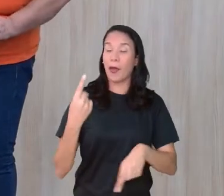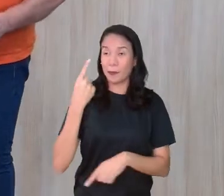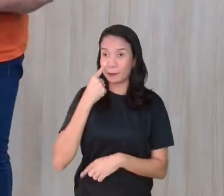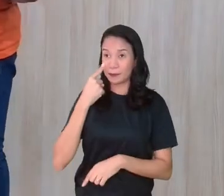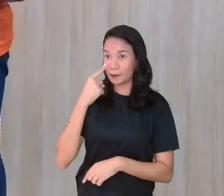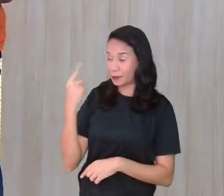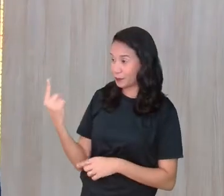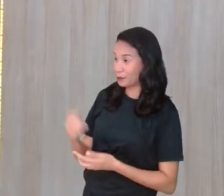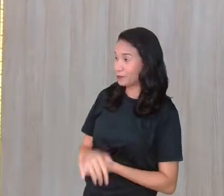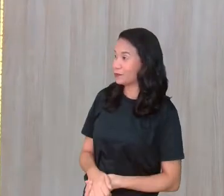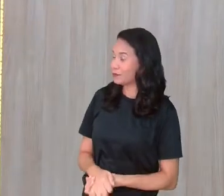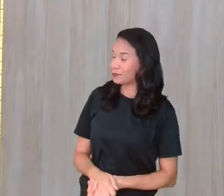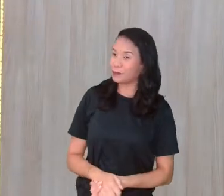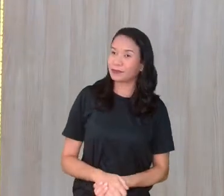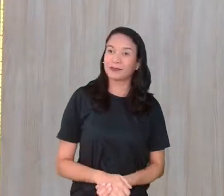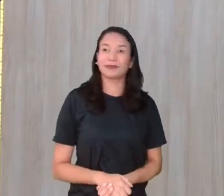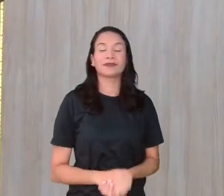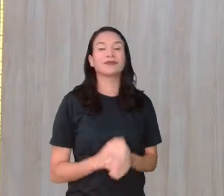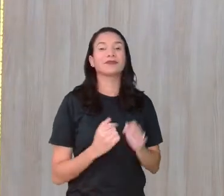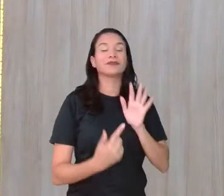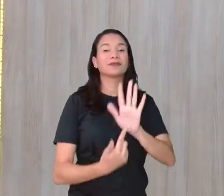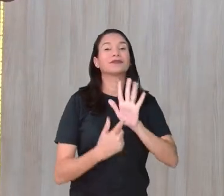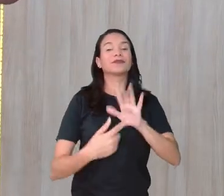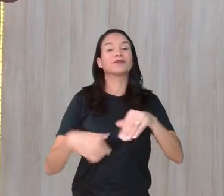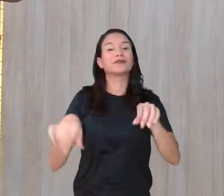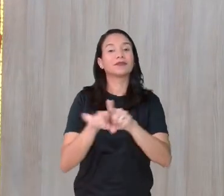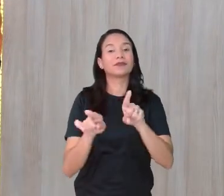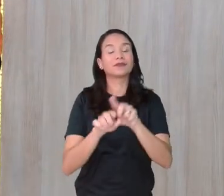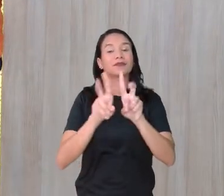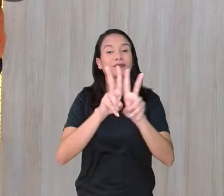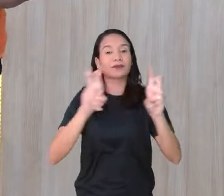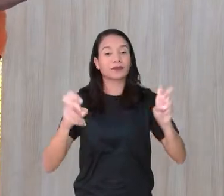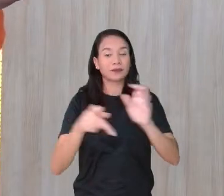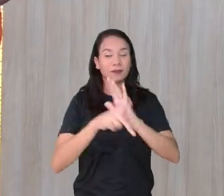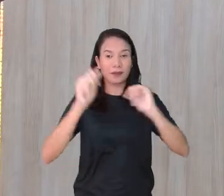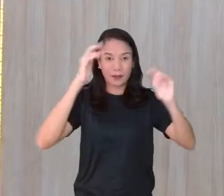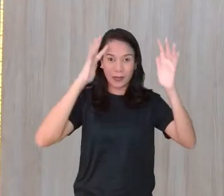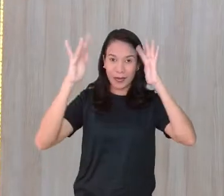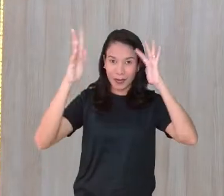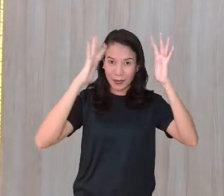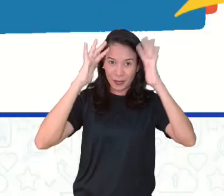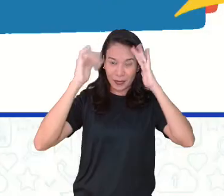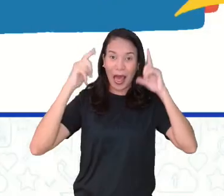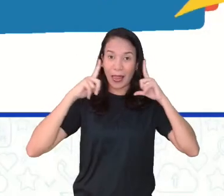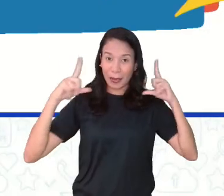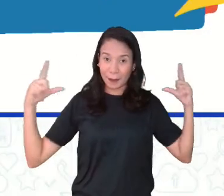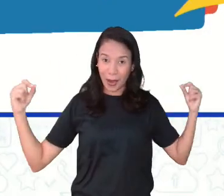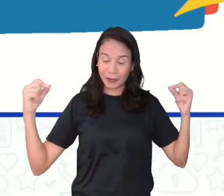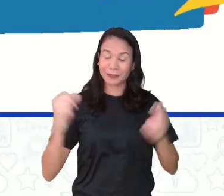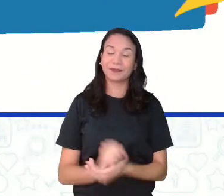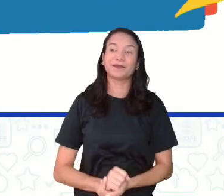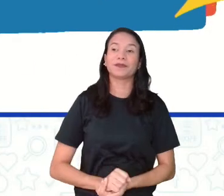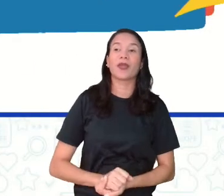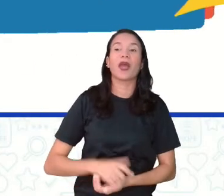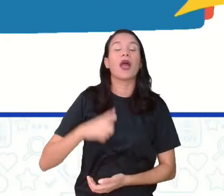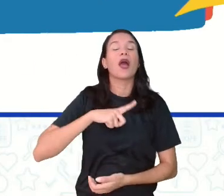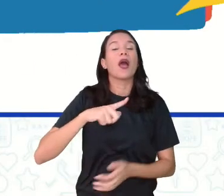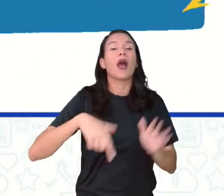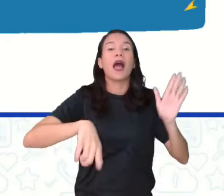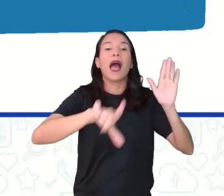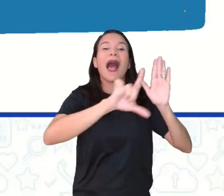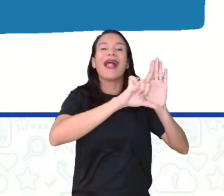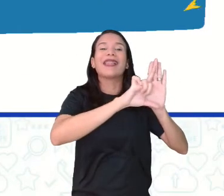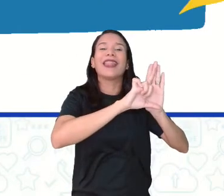agora. Olha que nós temos aí ainda a respeito das teorias de Lamarck. Lei do uso e desuso. Veja